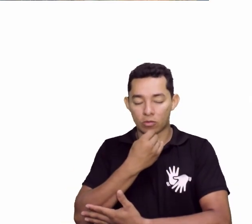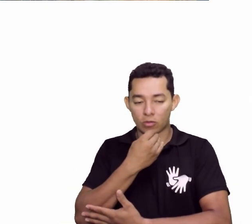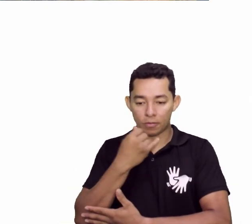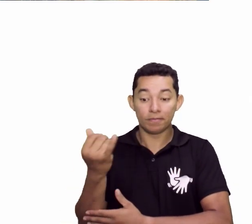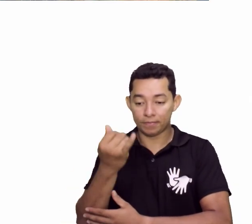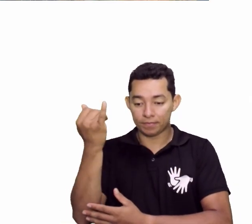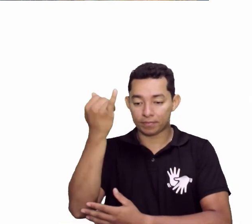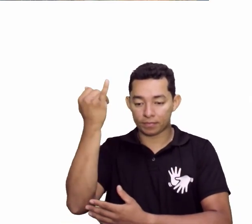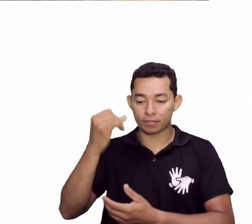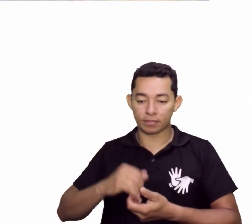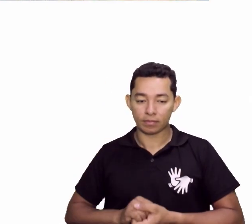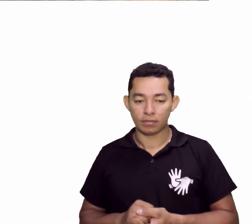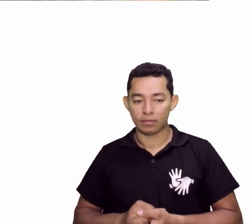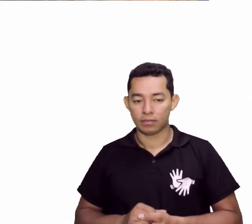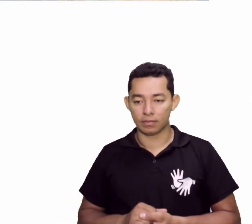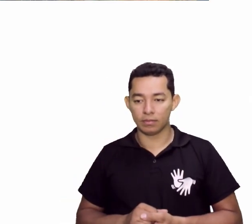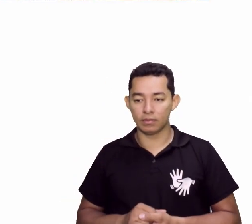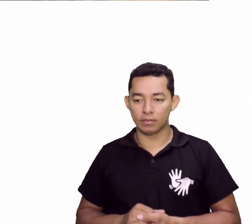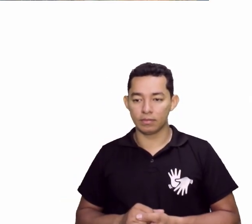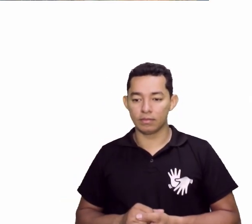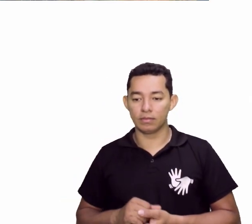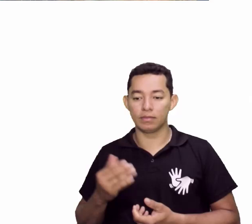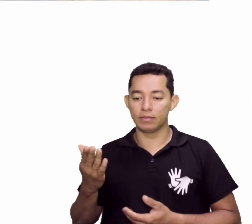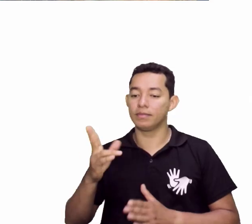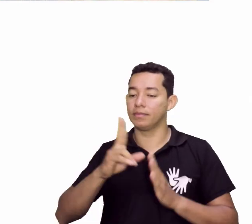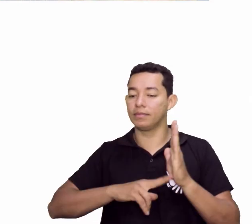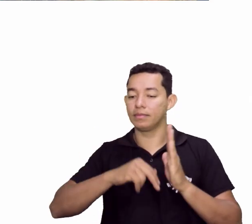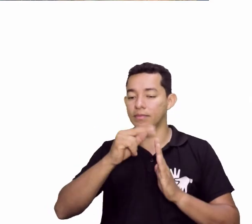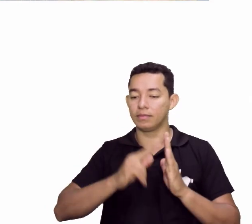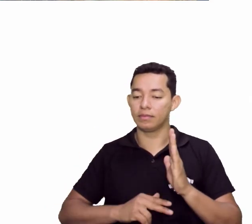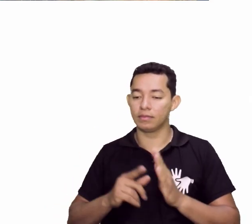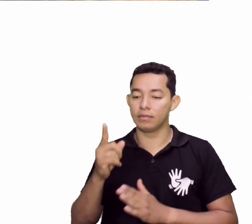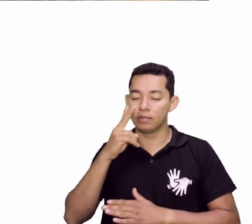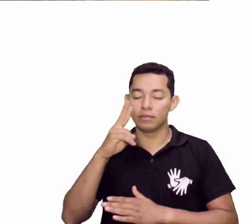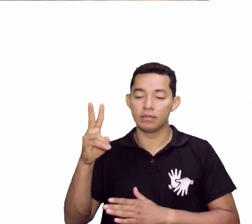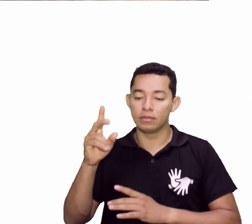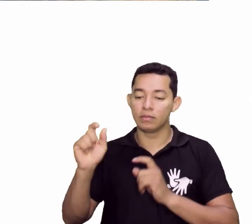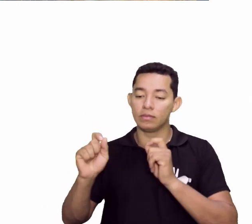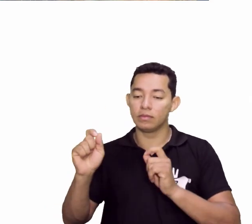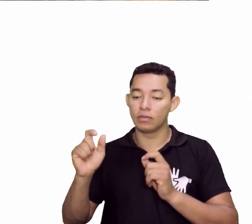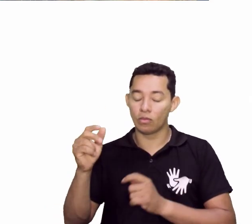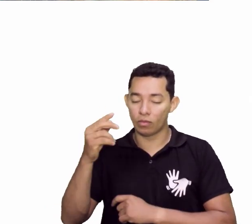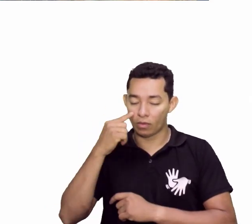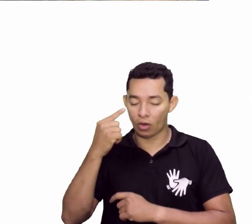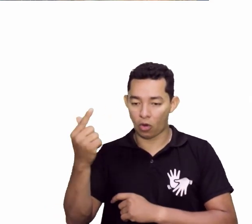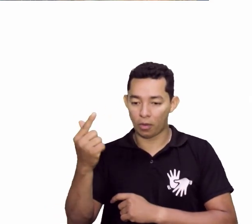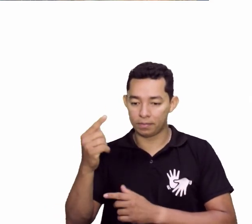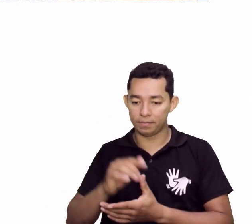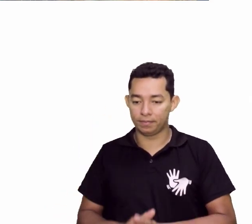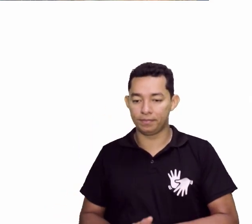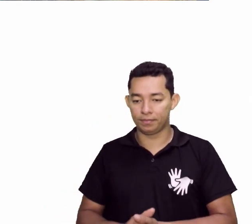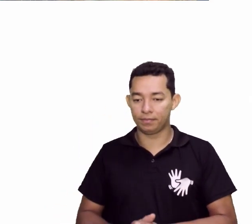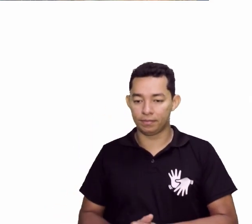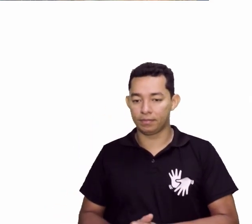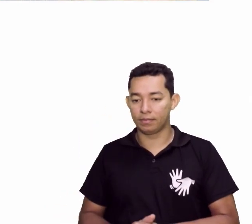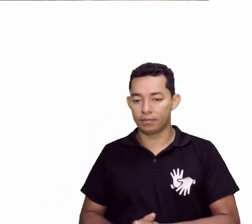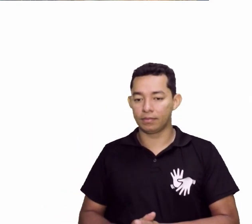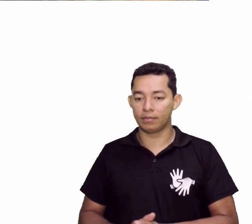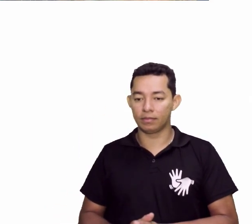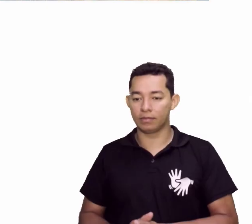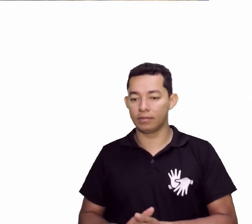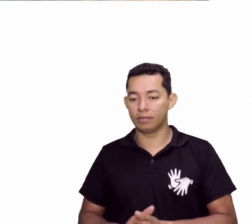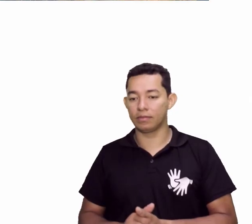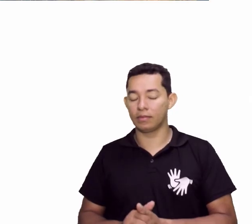certo? E essas pinturas, olha aqui o destaque aí, ó, realizadas